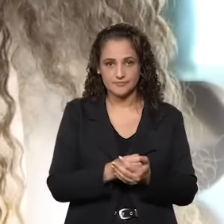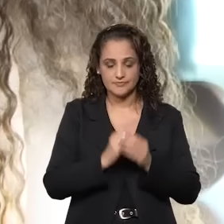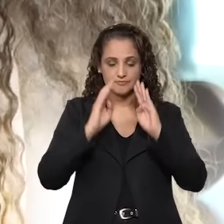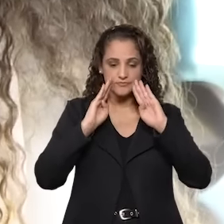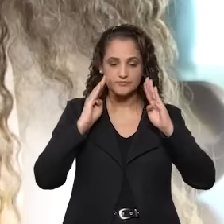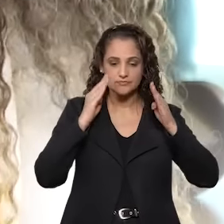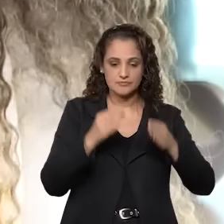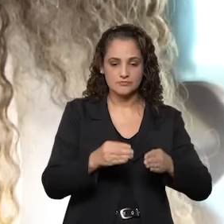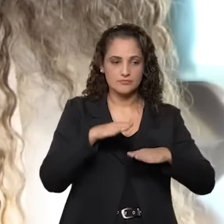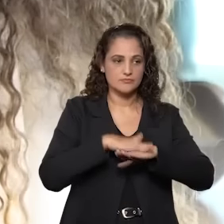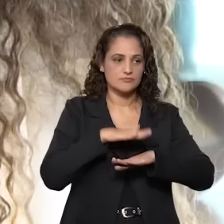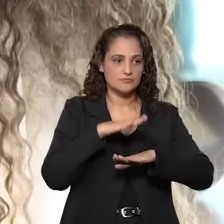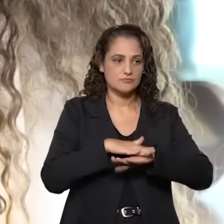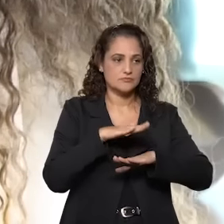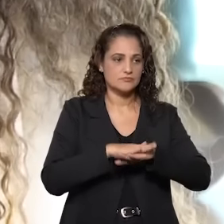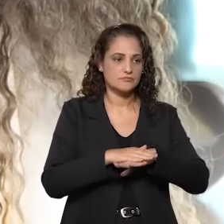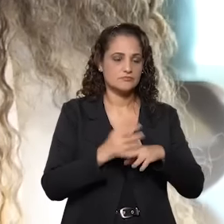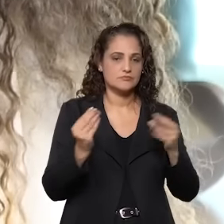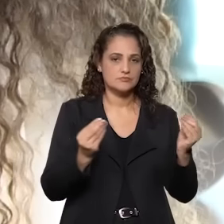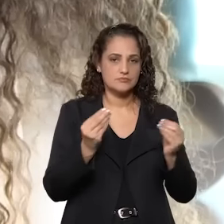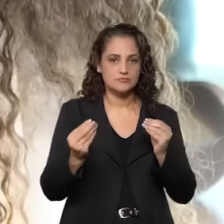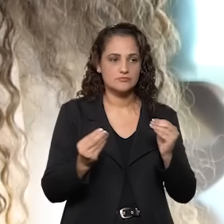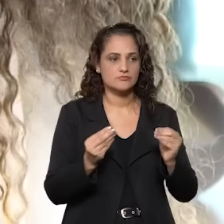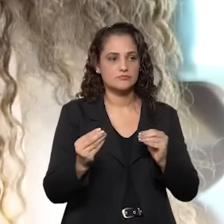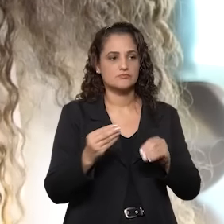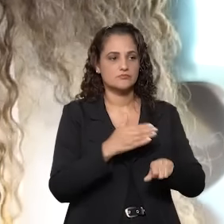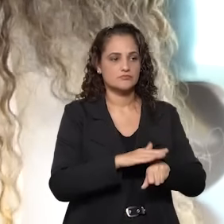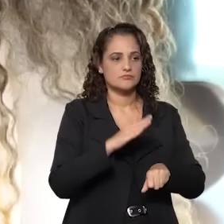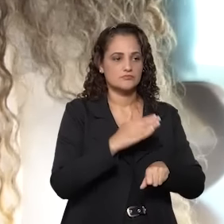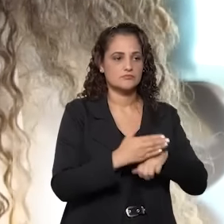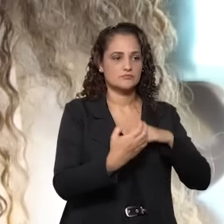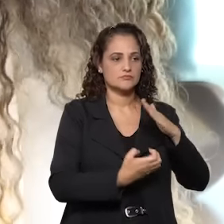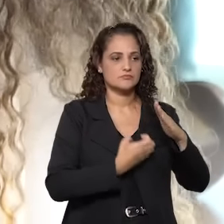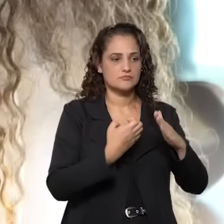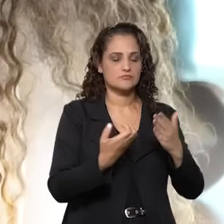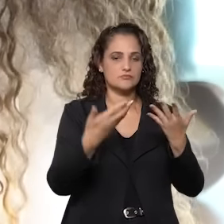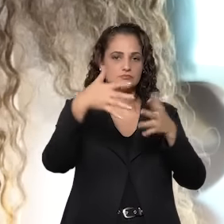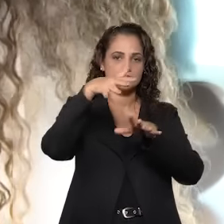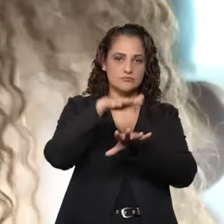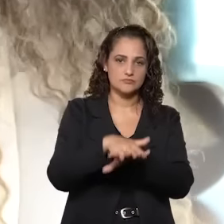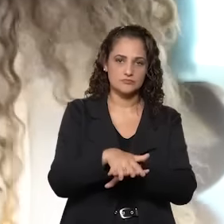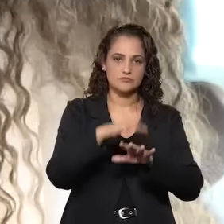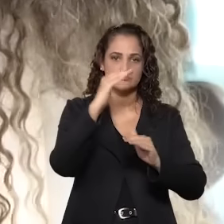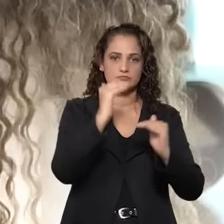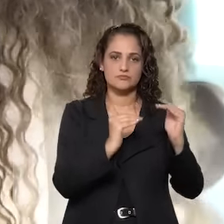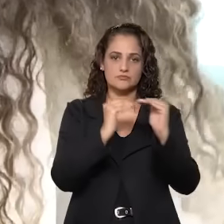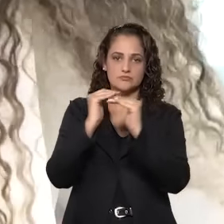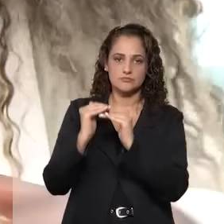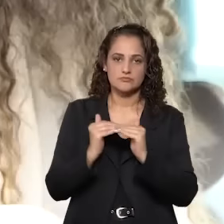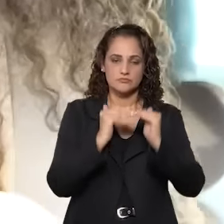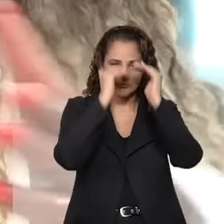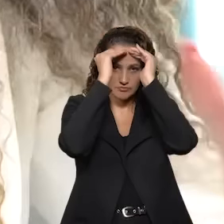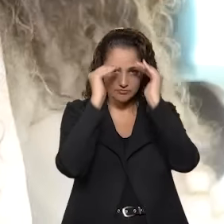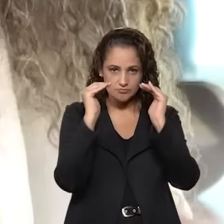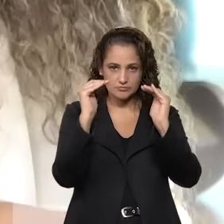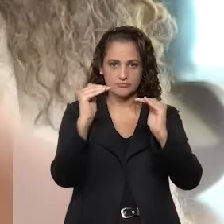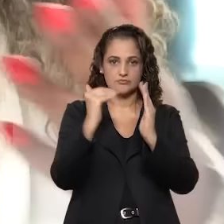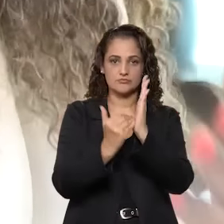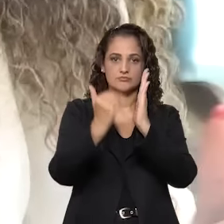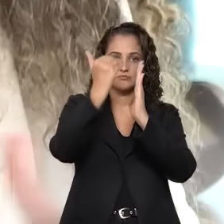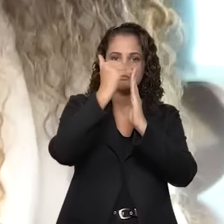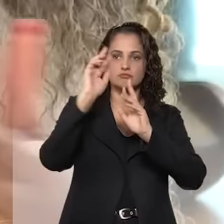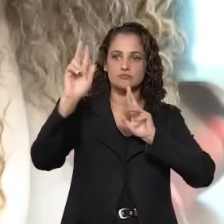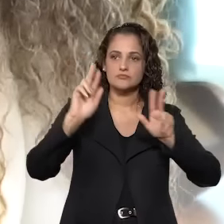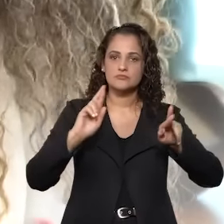atuação em como eu preparo as organizações para serem mais inclusivas para serem mais equitativas né para respeitarem mais né as diferentes